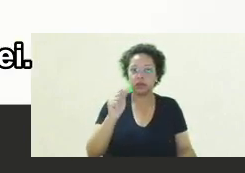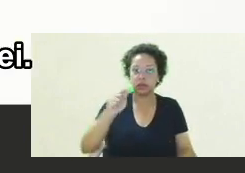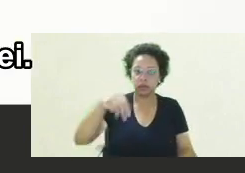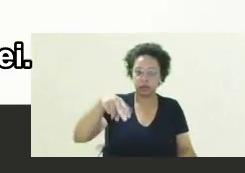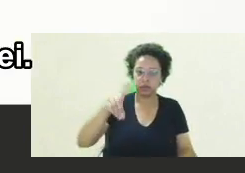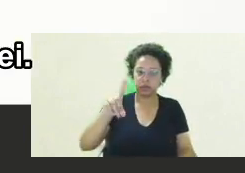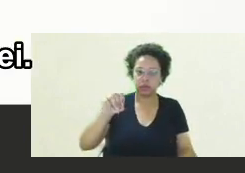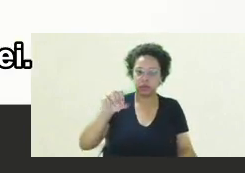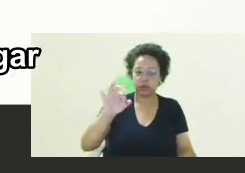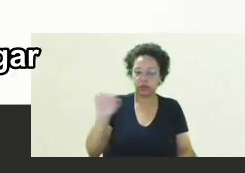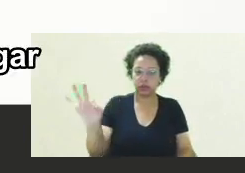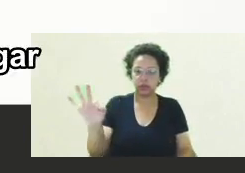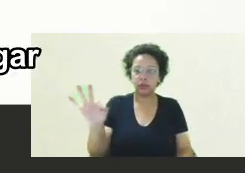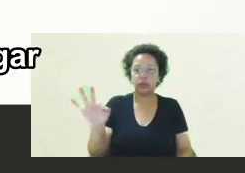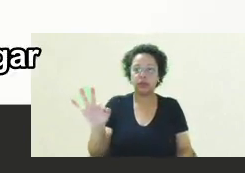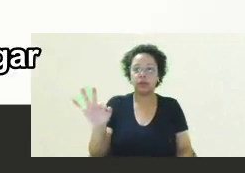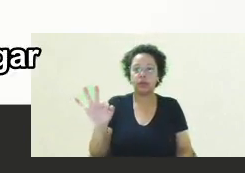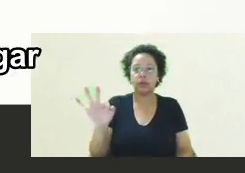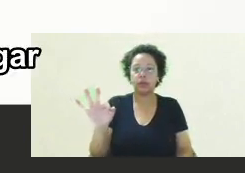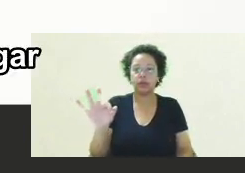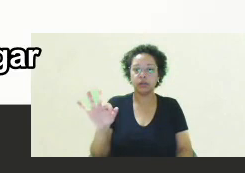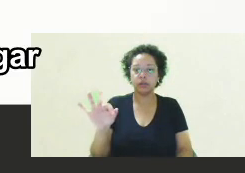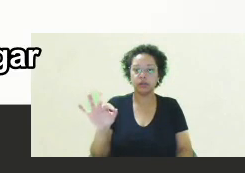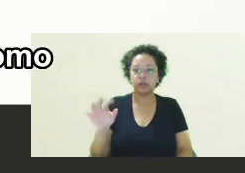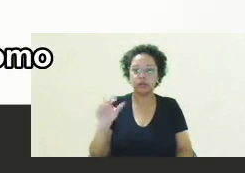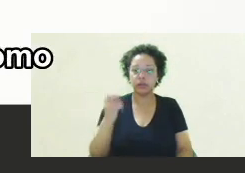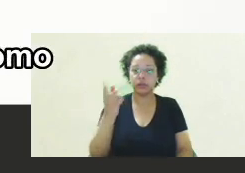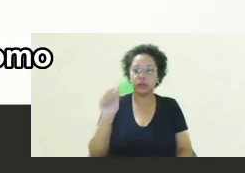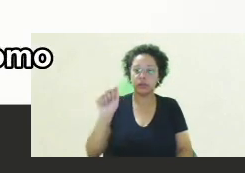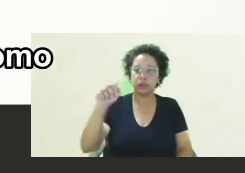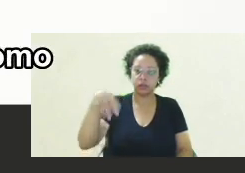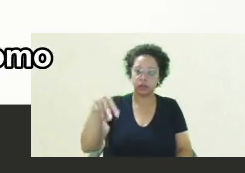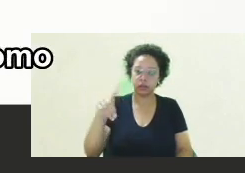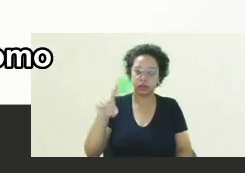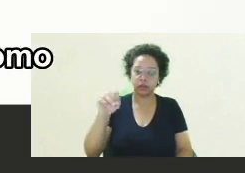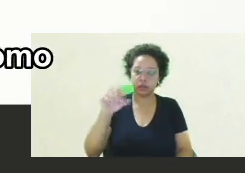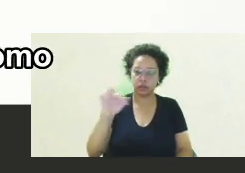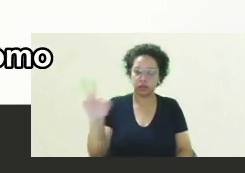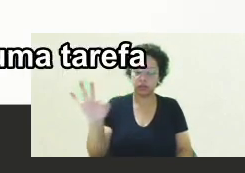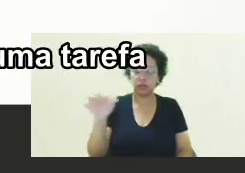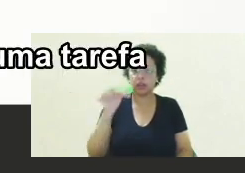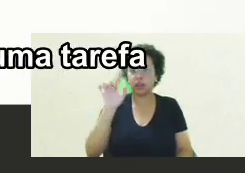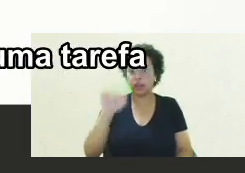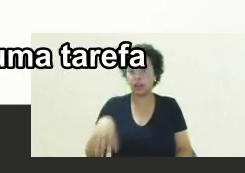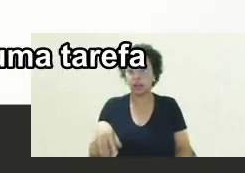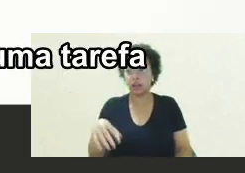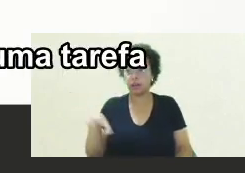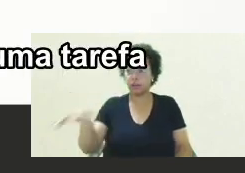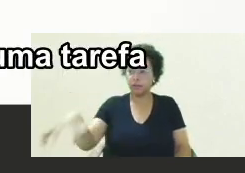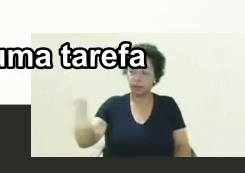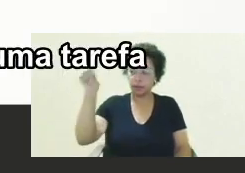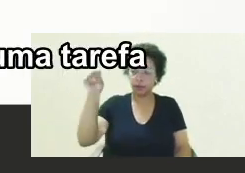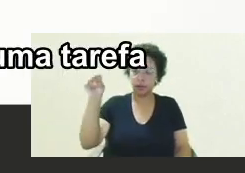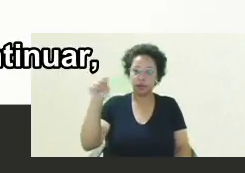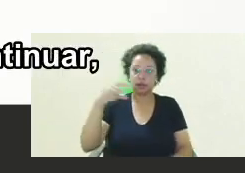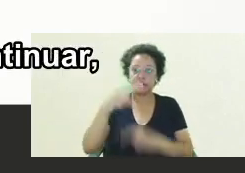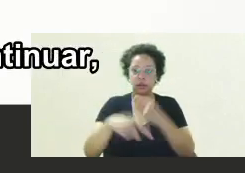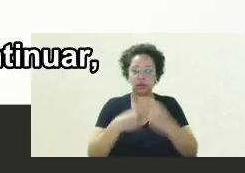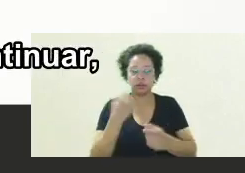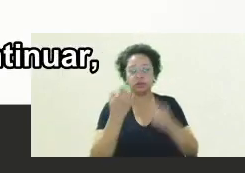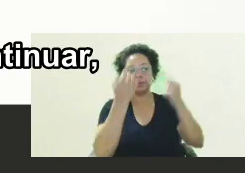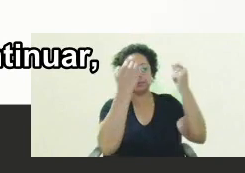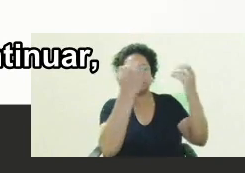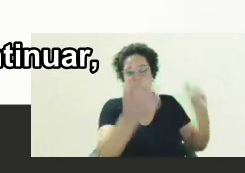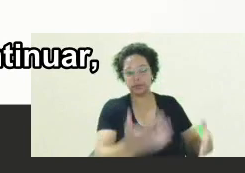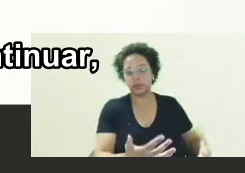tá? Desculpa, eu não falei. O handoff é você pegar e falar para alguém como fazer alguma coisa, passar uma tarefa